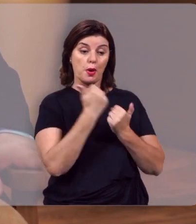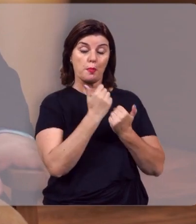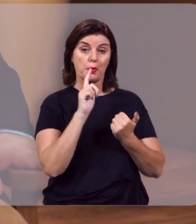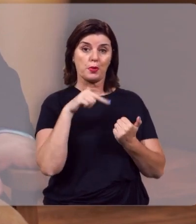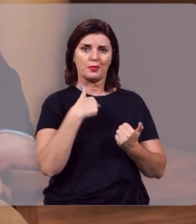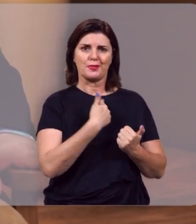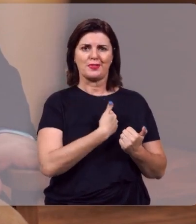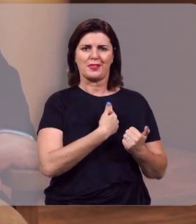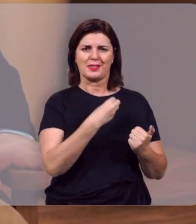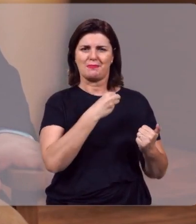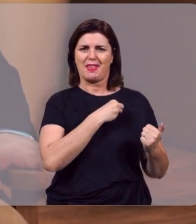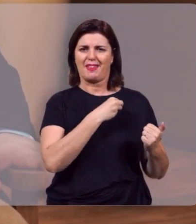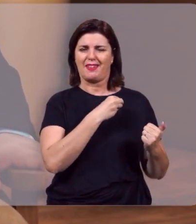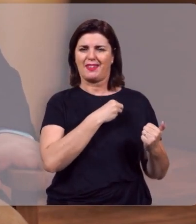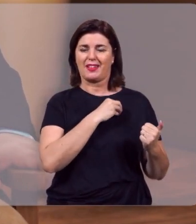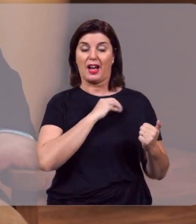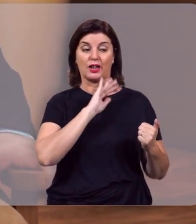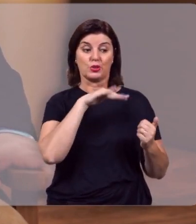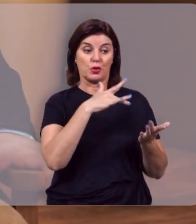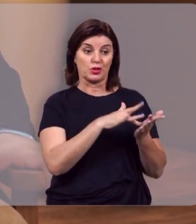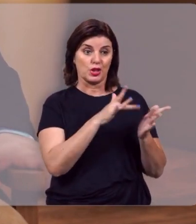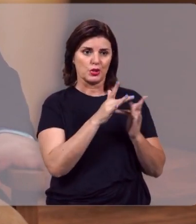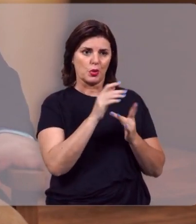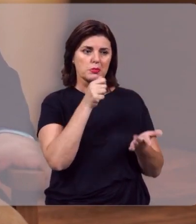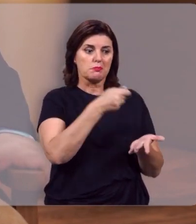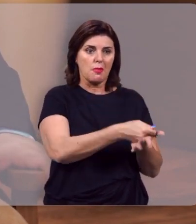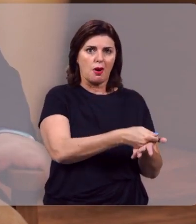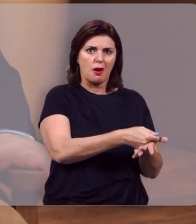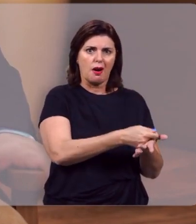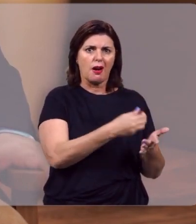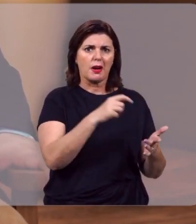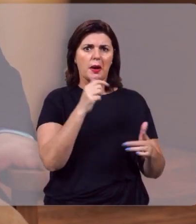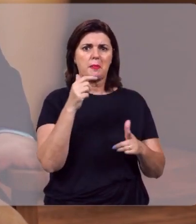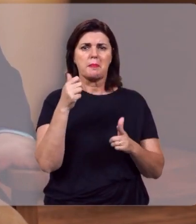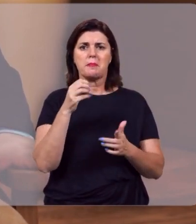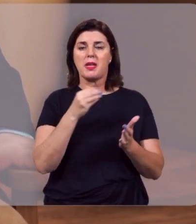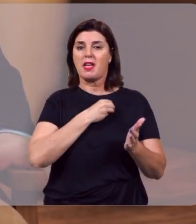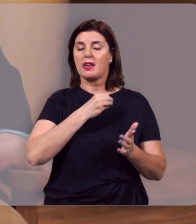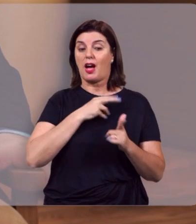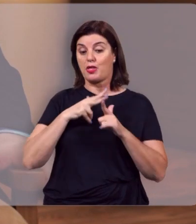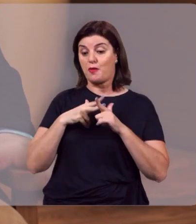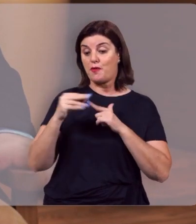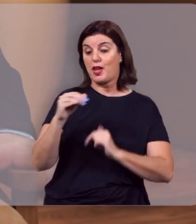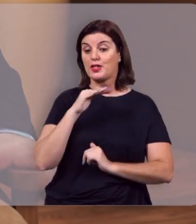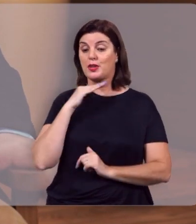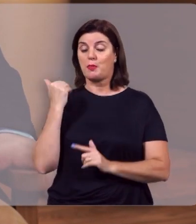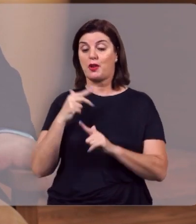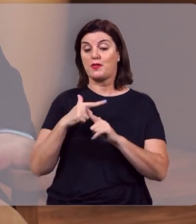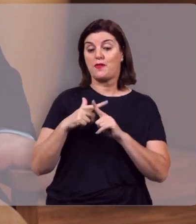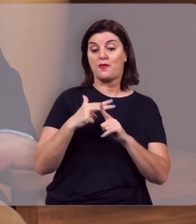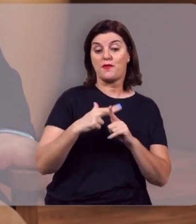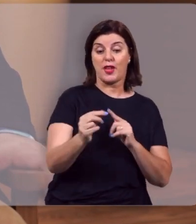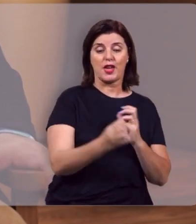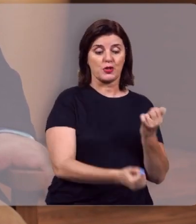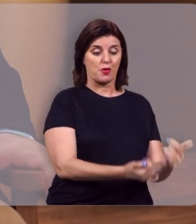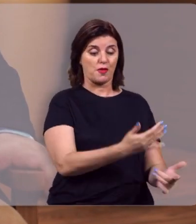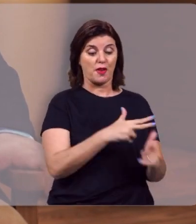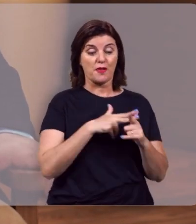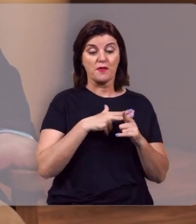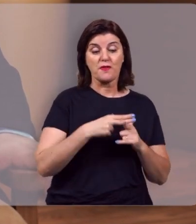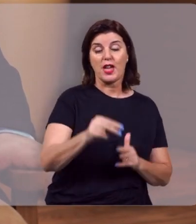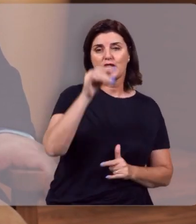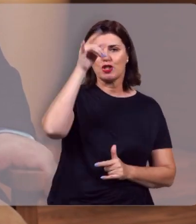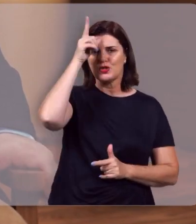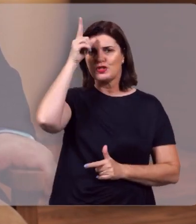os nossos pecados. Quando Ele morre na cruz e paga os nossos pecados, Ele vence a morte, Ele vence o inferno, Ele vence o